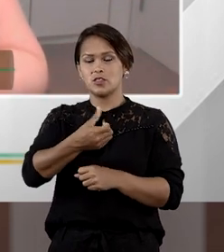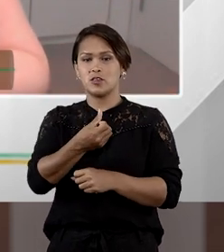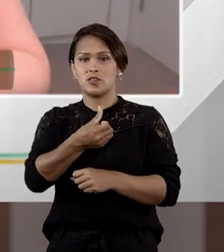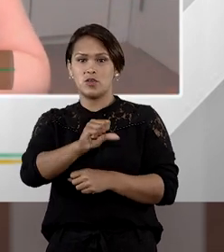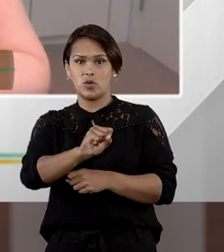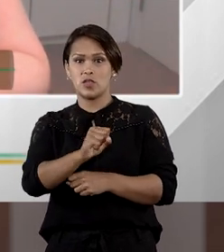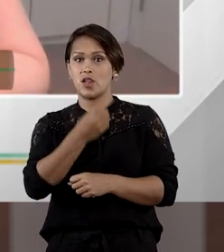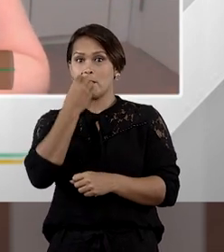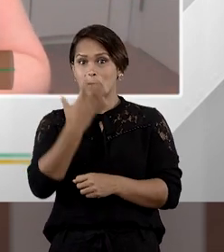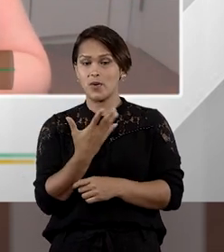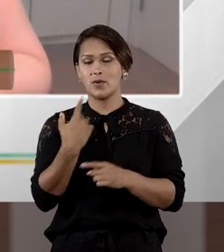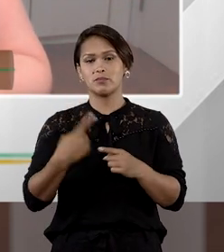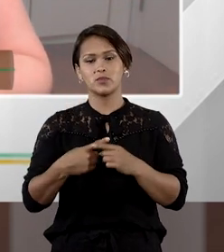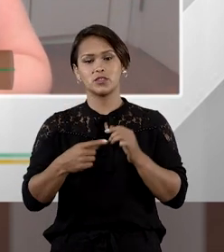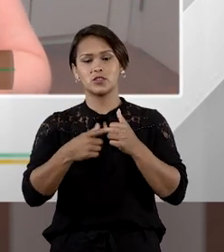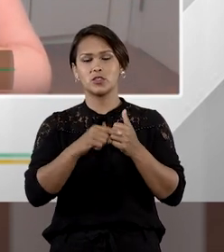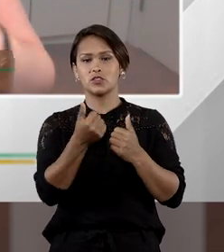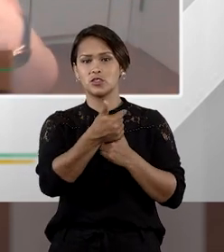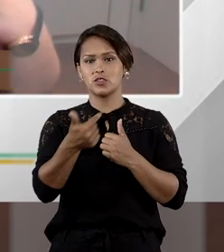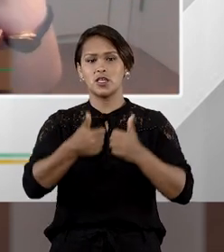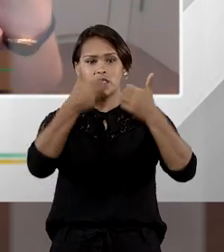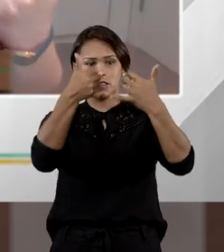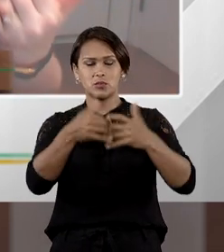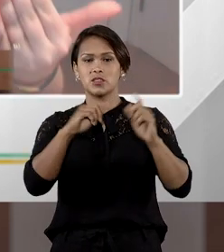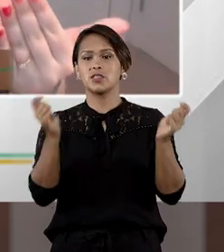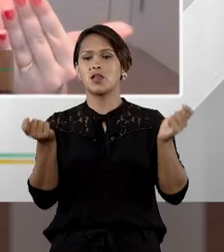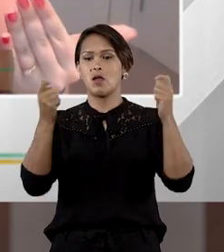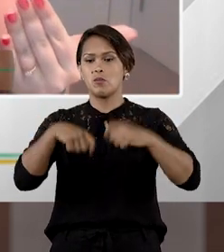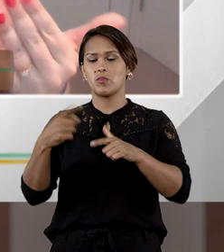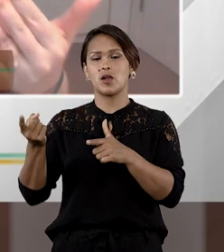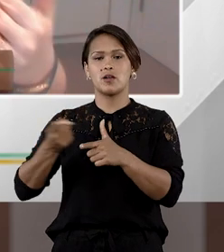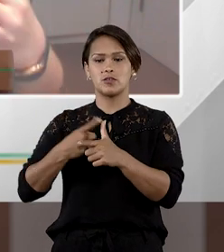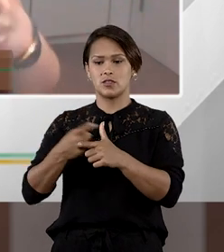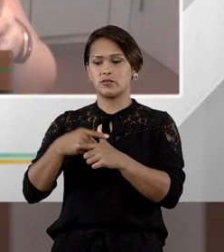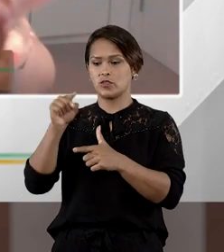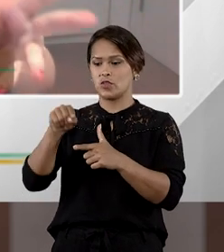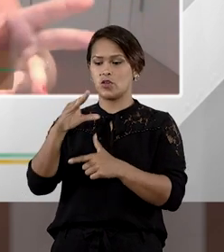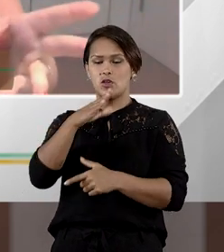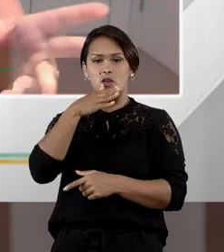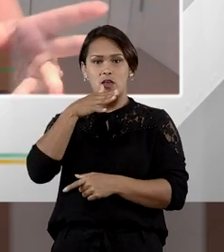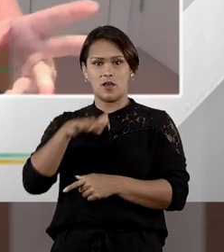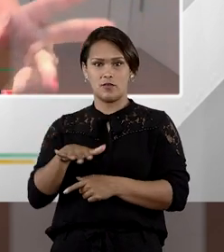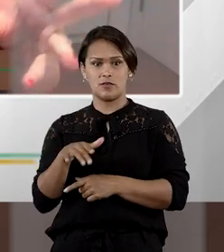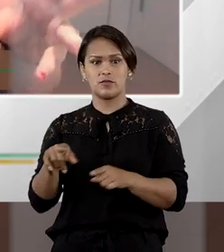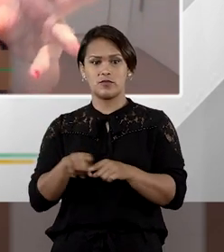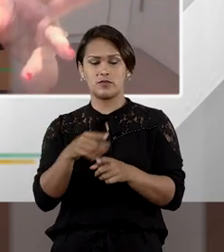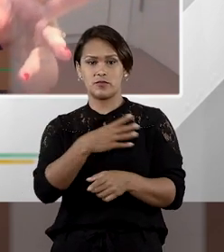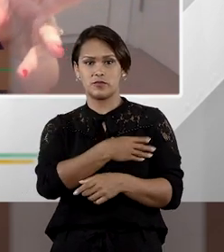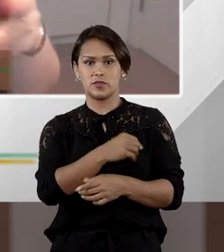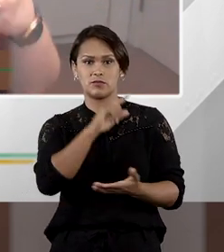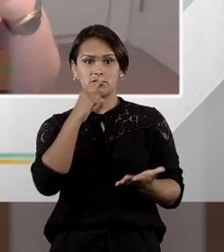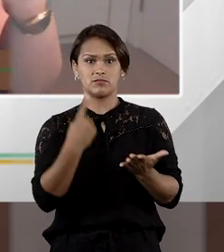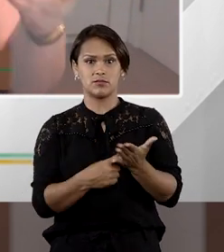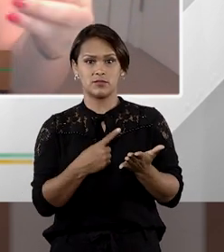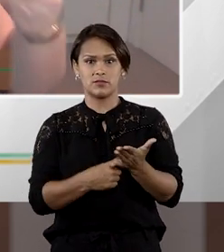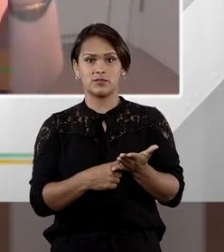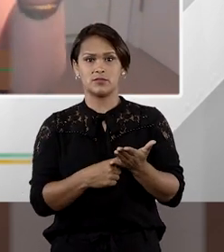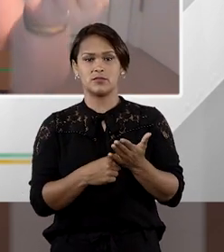uma lei boa, porque no artigo 2º ela diz que cabe ao credor, né, então ao filho, afirmar, né,